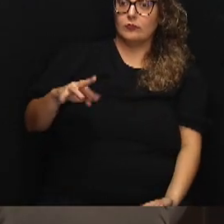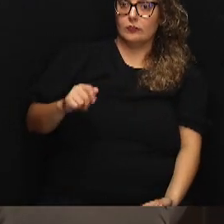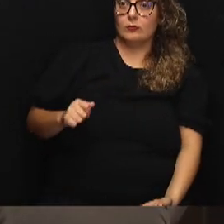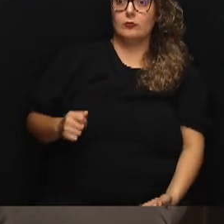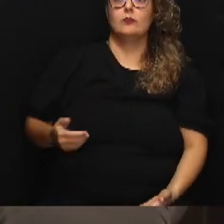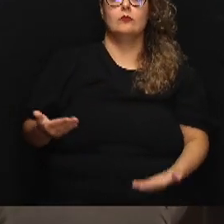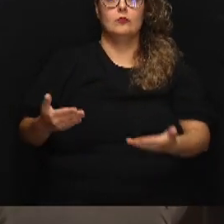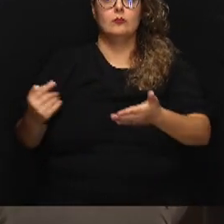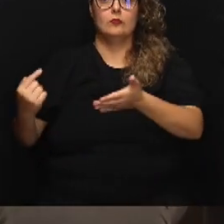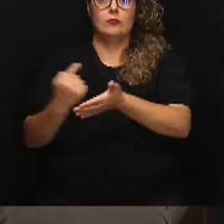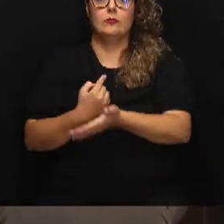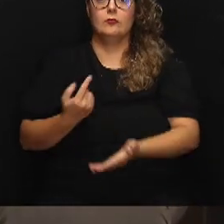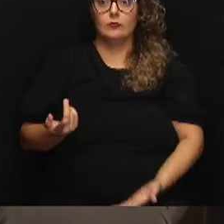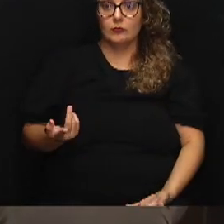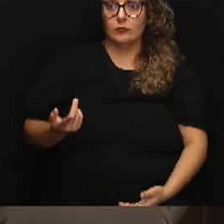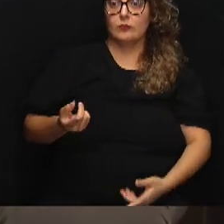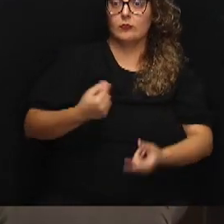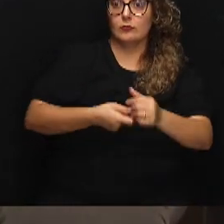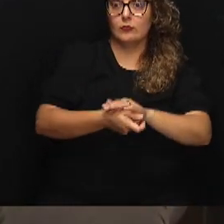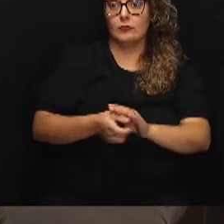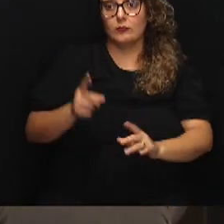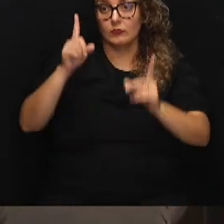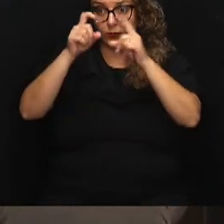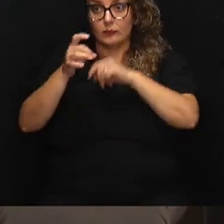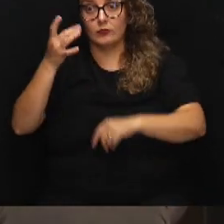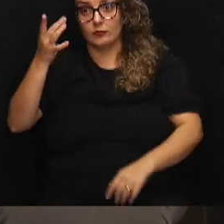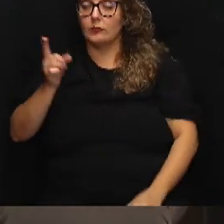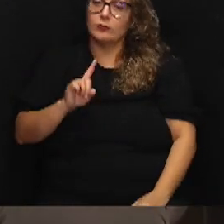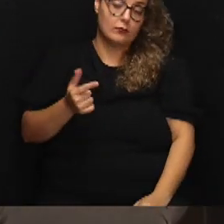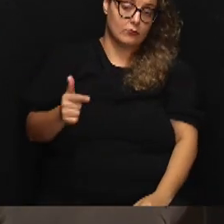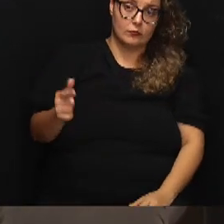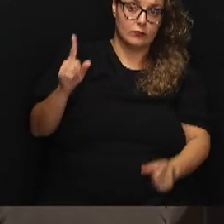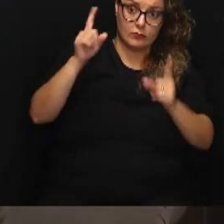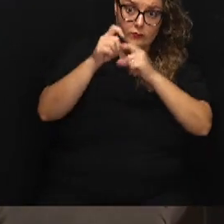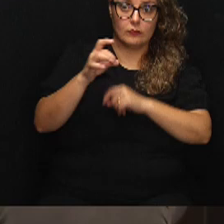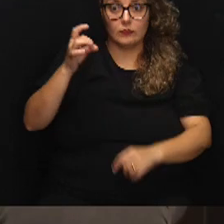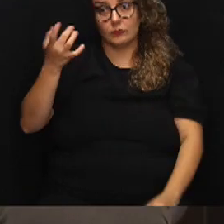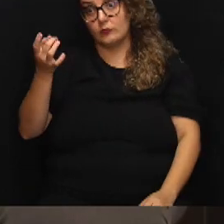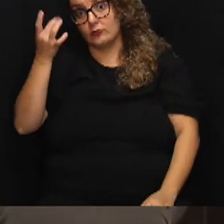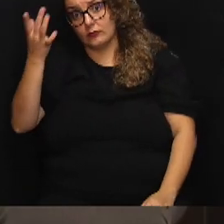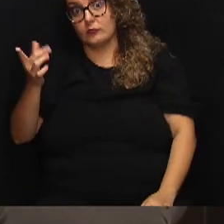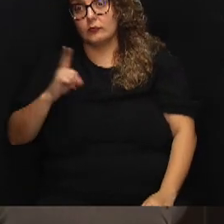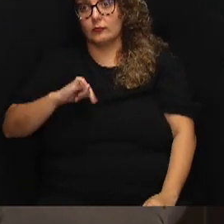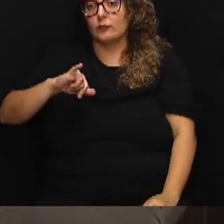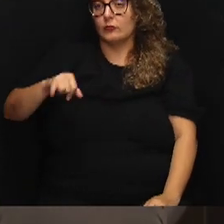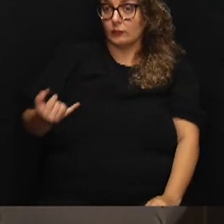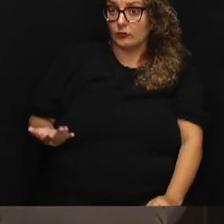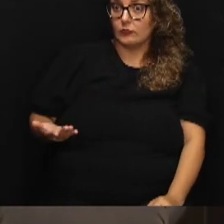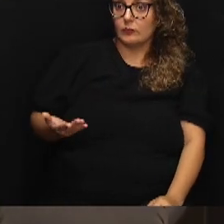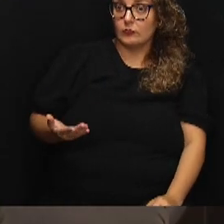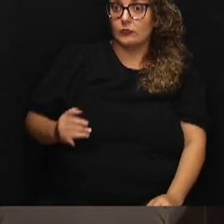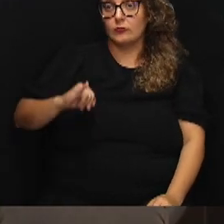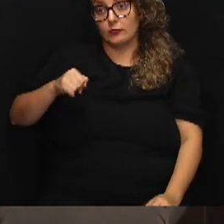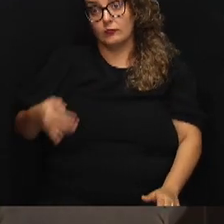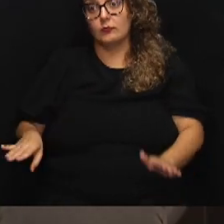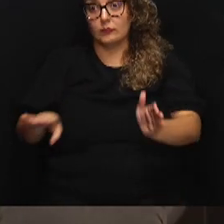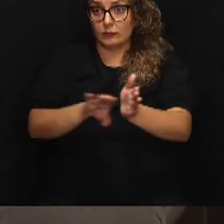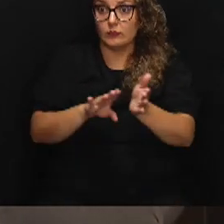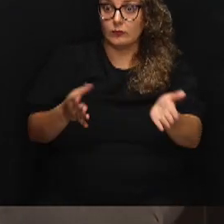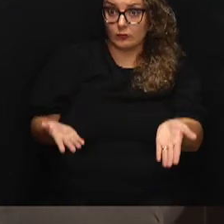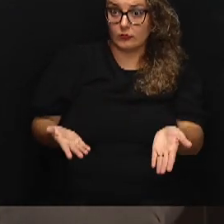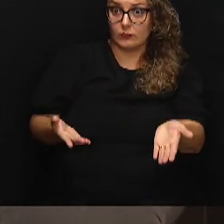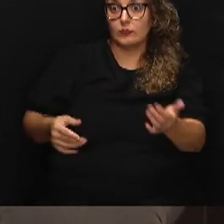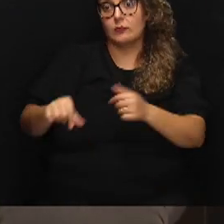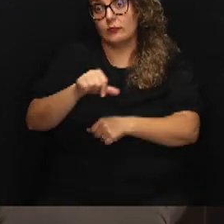pergunta, Peixinho, é difícil, é fácil? Não tem difícil e fácil. Tem muitas vezes a oportunidade. Às vezes a oportunidade bate à sua porta e você troca